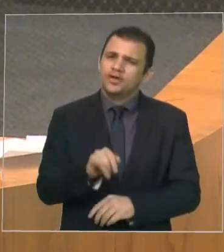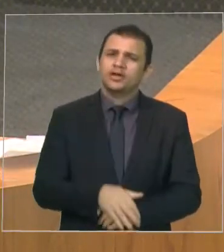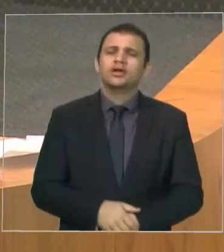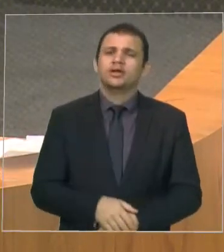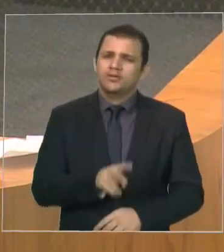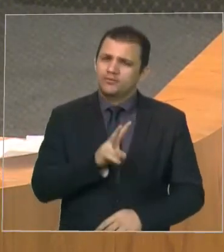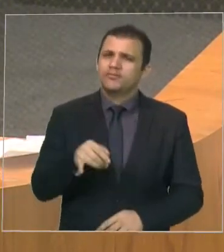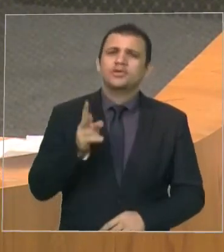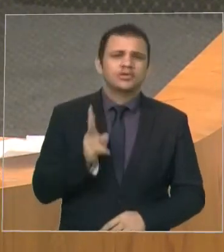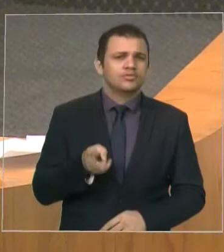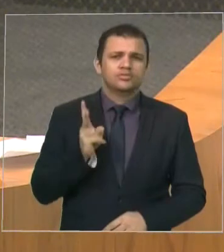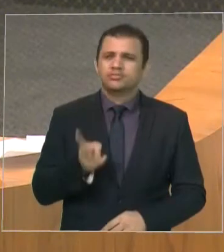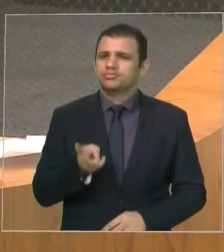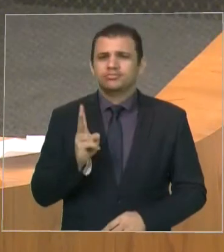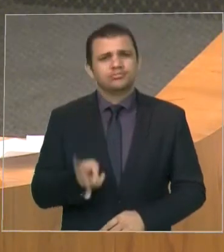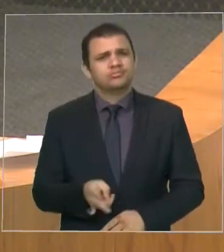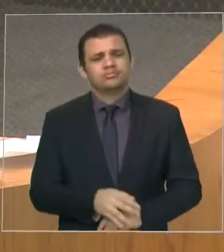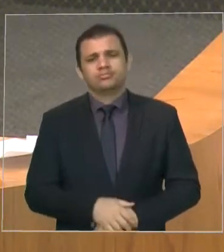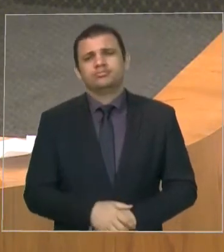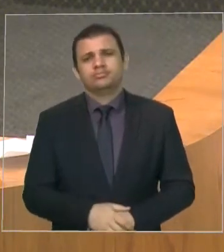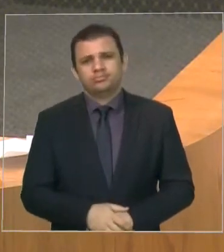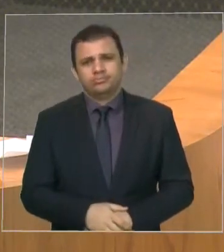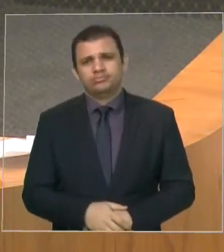continuar assim.